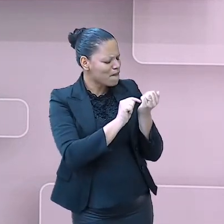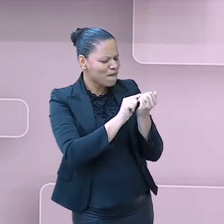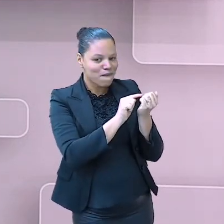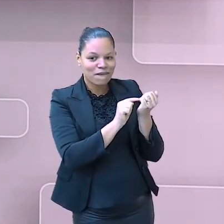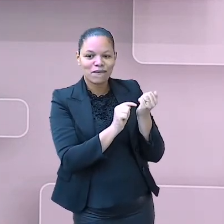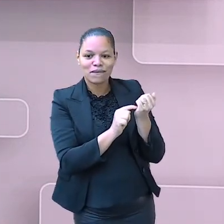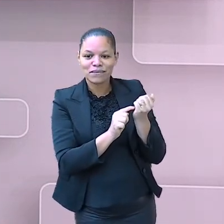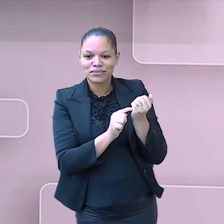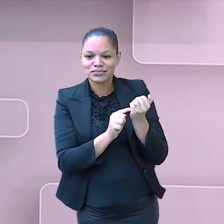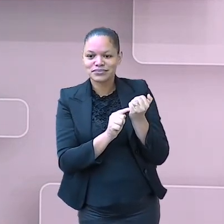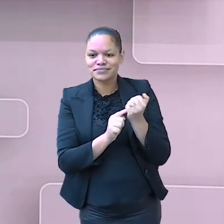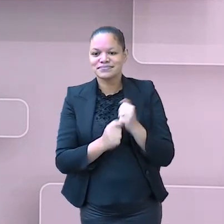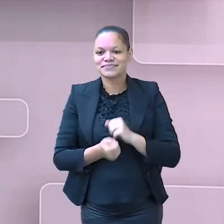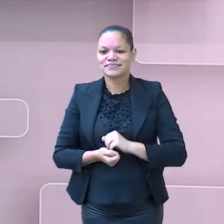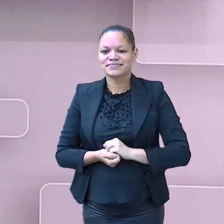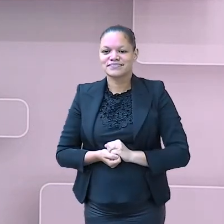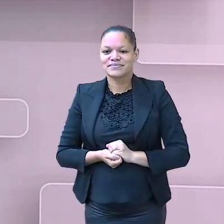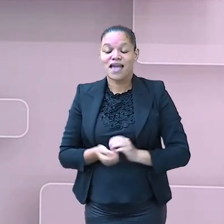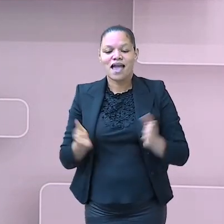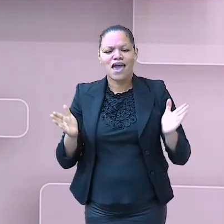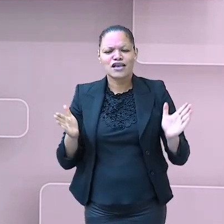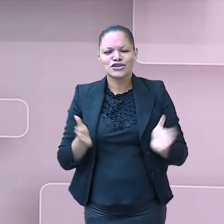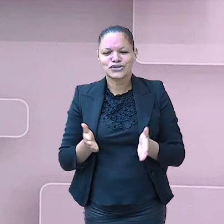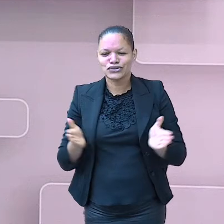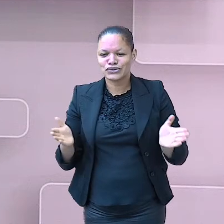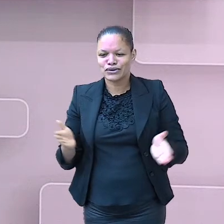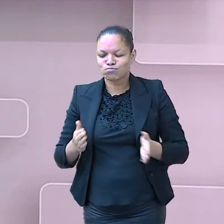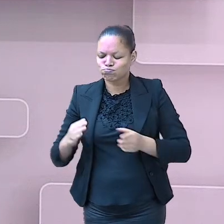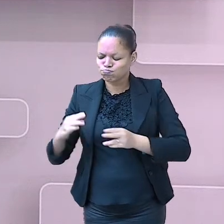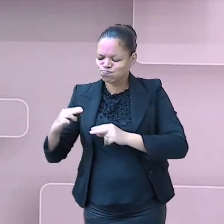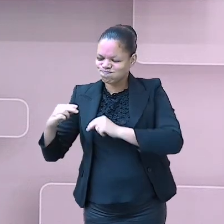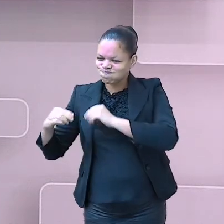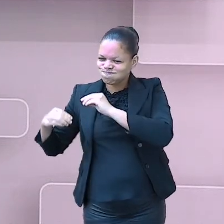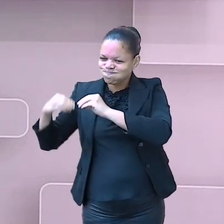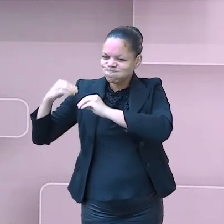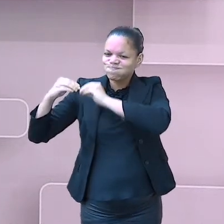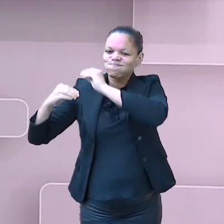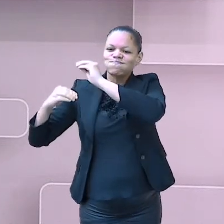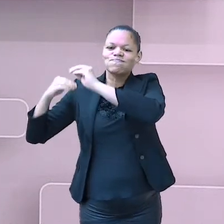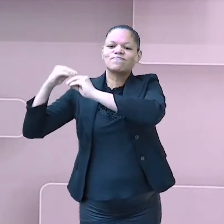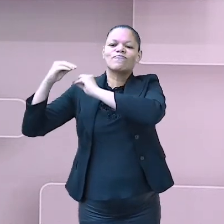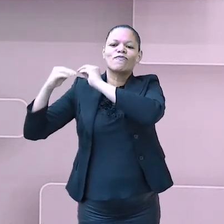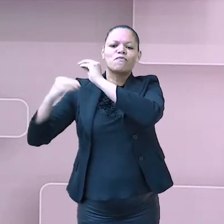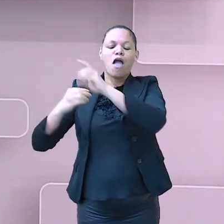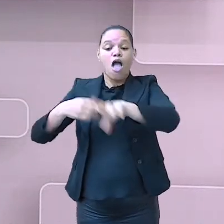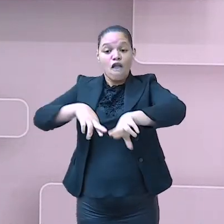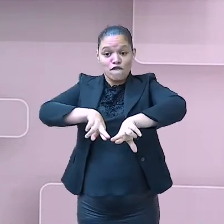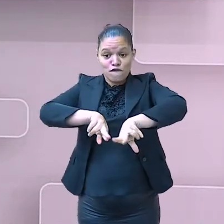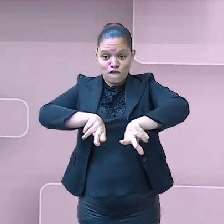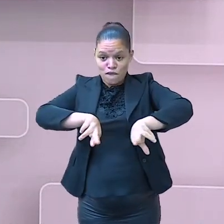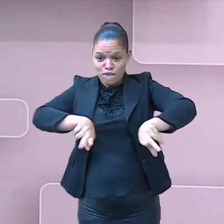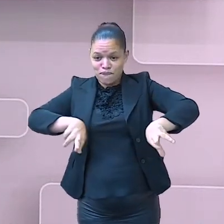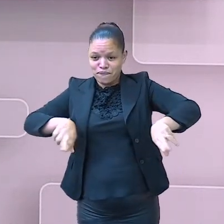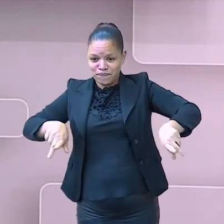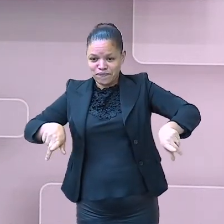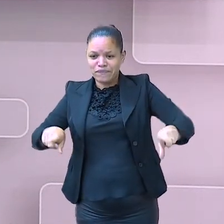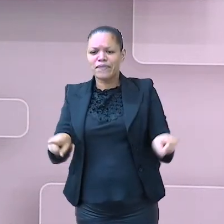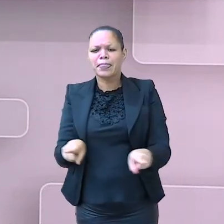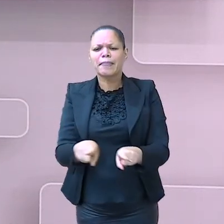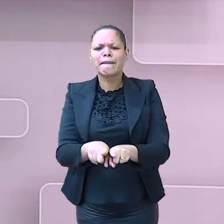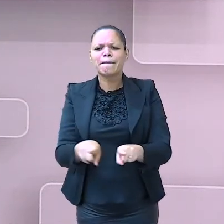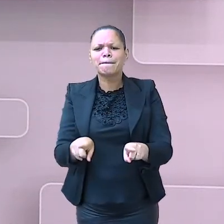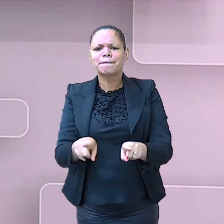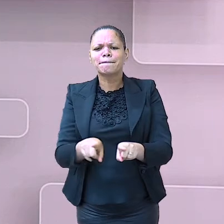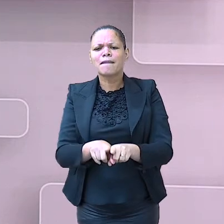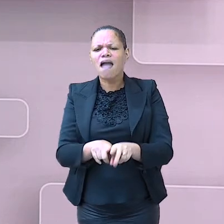O desenvolvimento aqui já é diferente do peixe cartilaginoso também, olha. O desenvolvimento aqui é